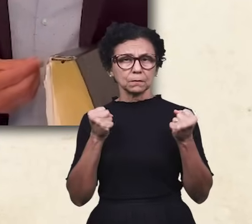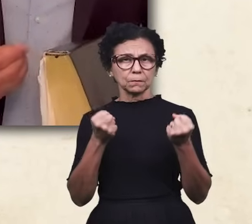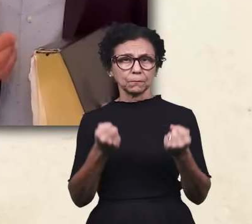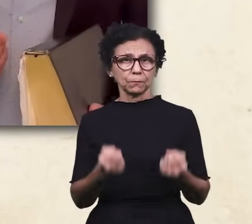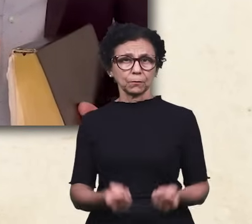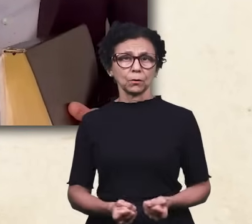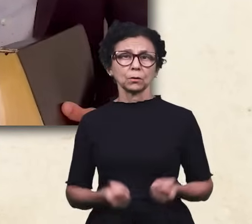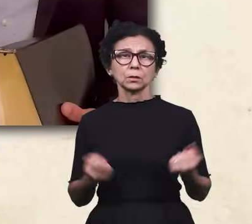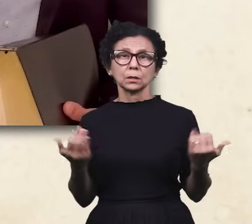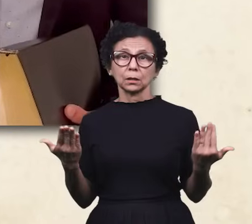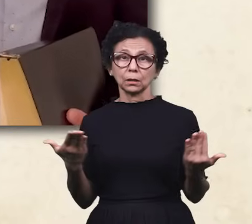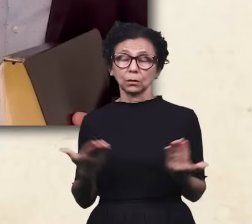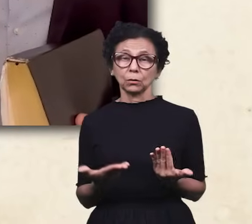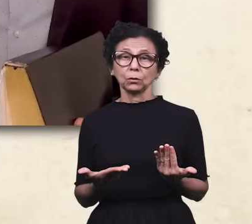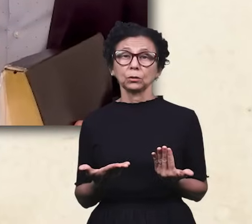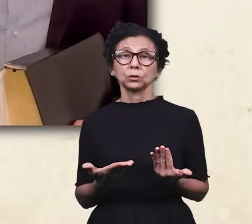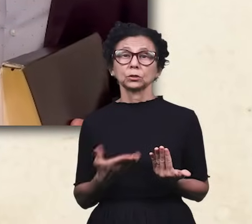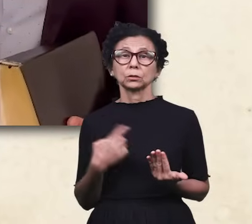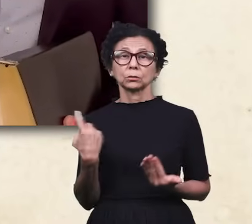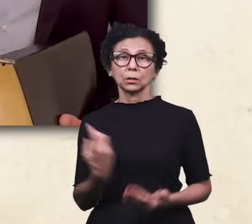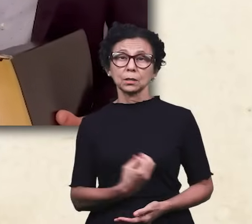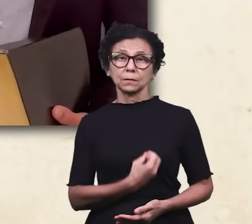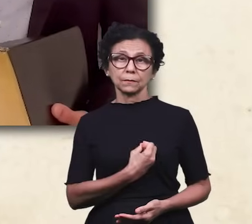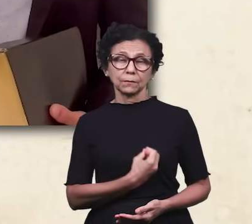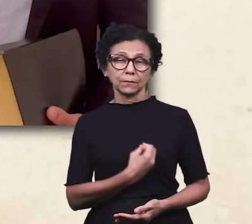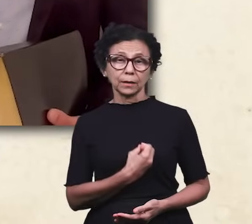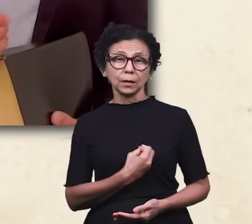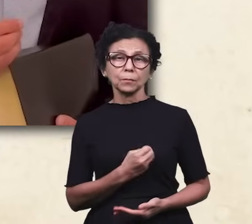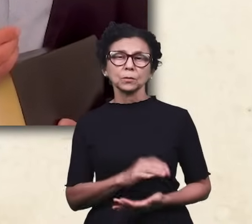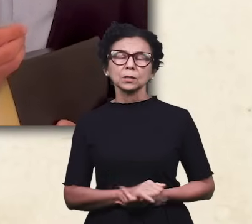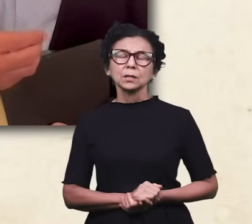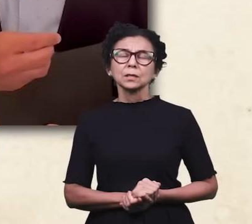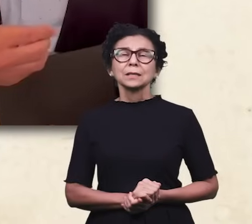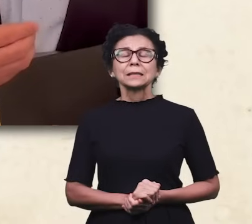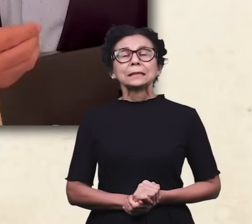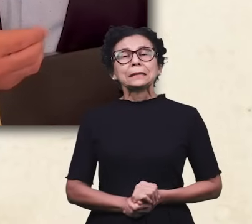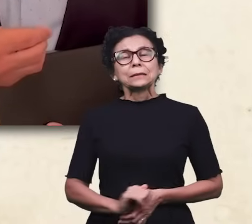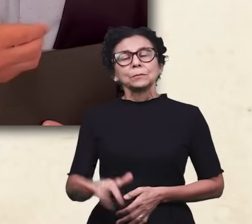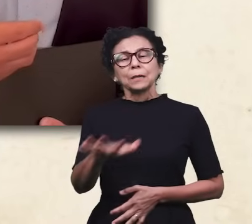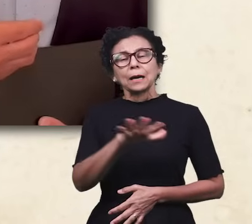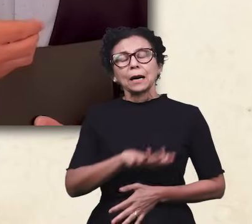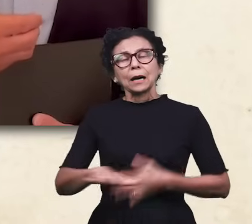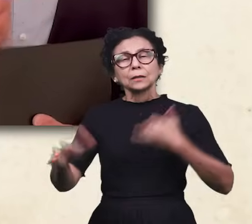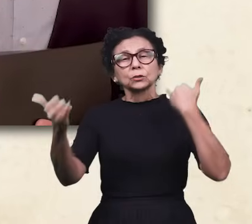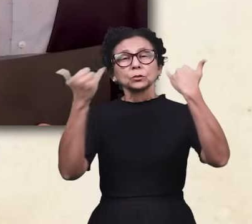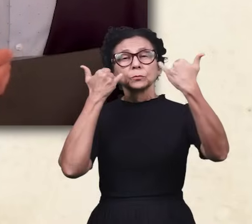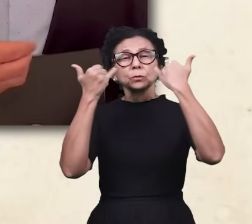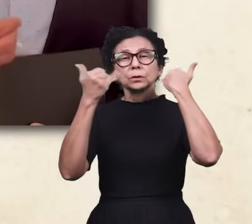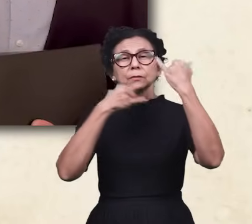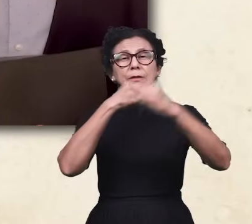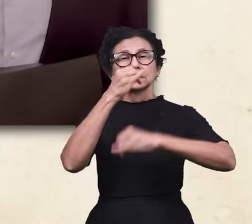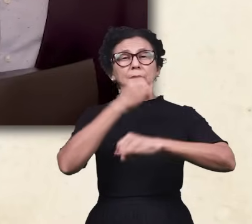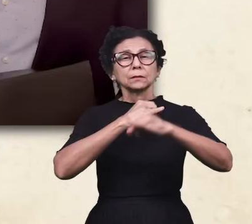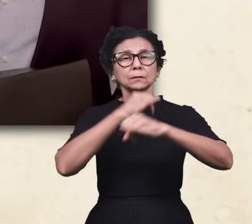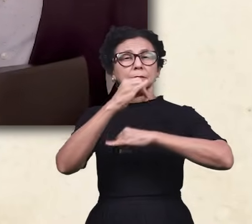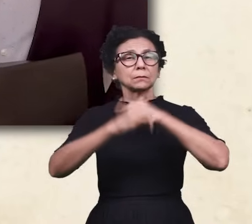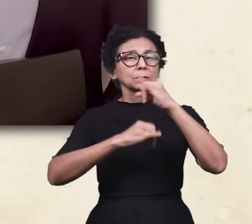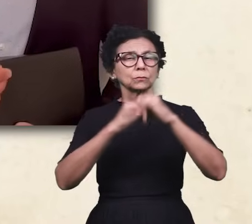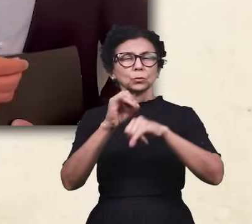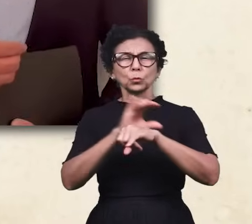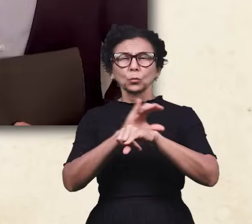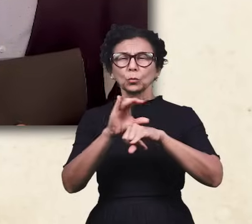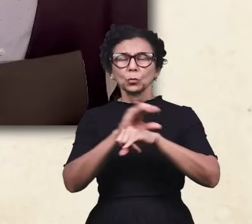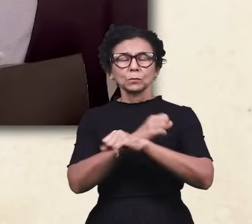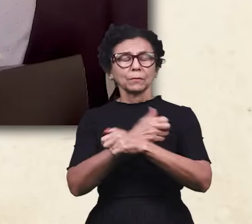esforce, porque a atividade financeira hoje, nós vivemos em um mundo onde a informação, a internet traz muitas